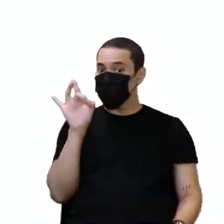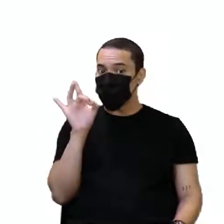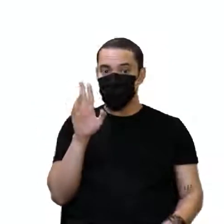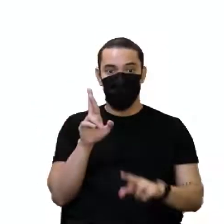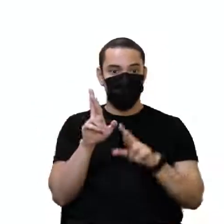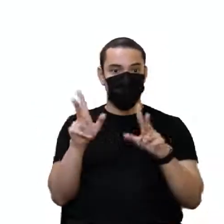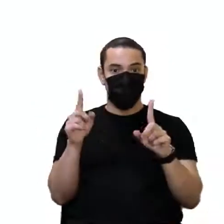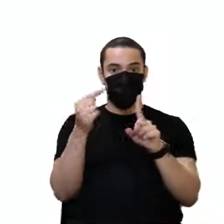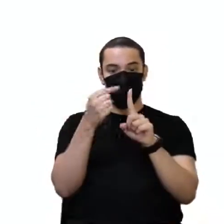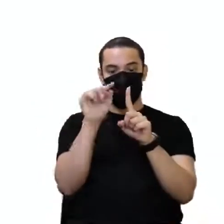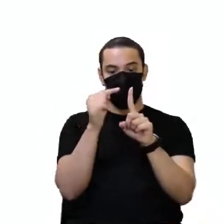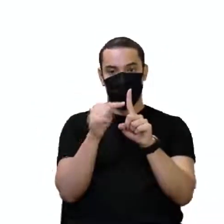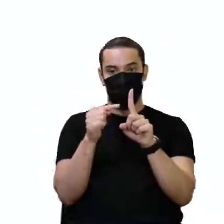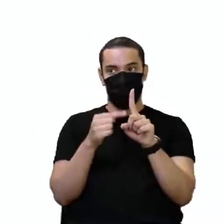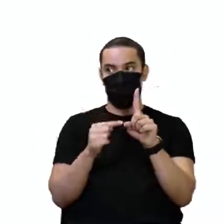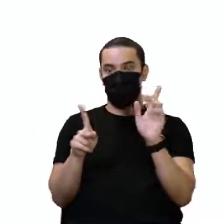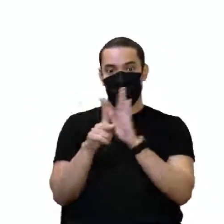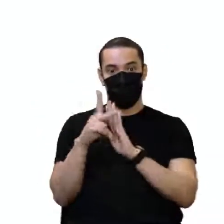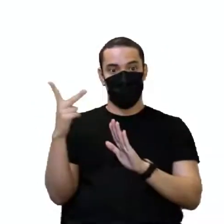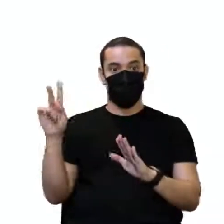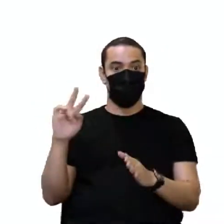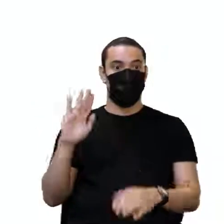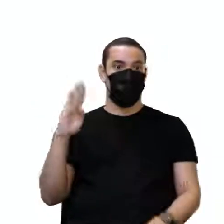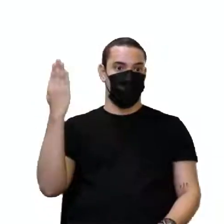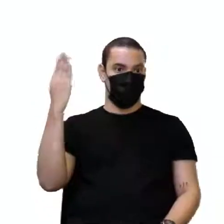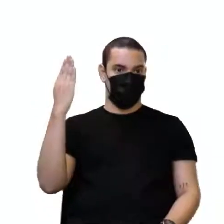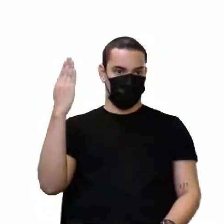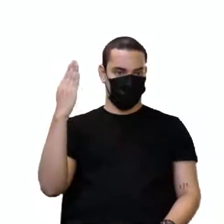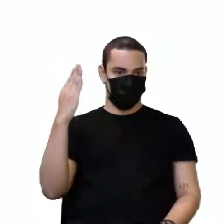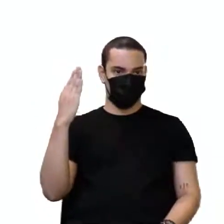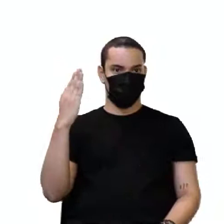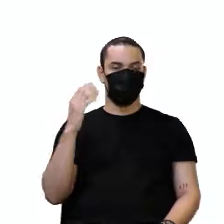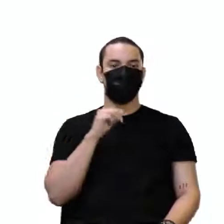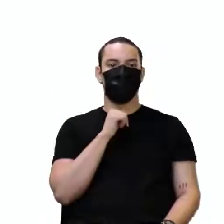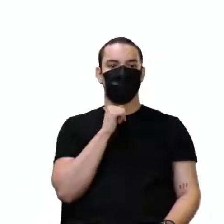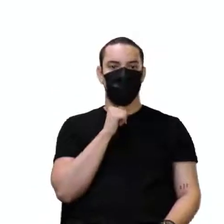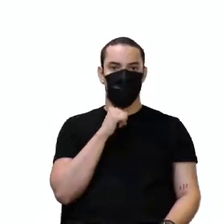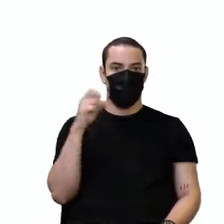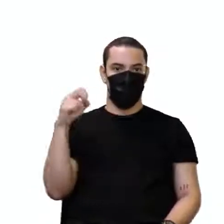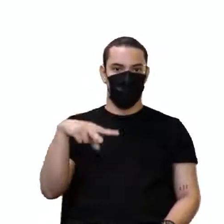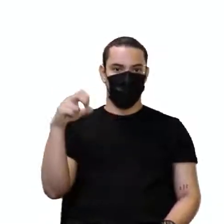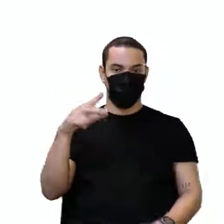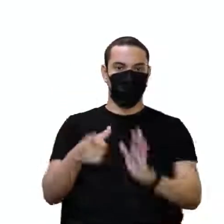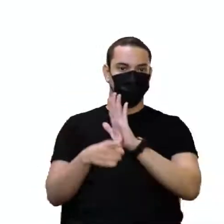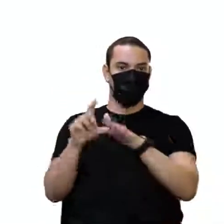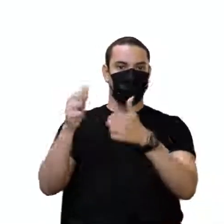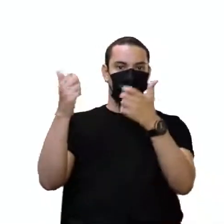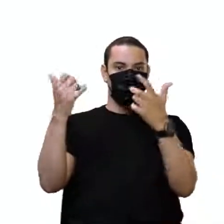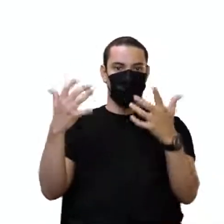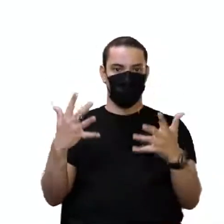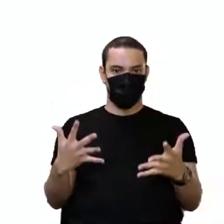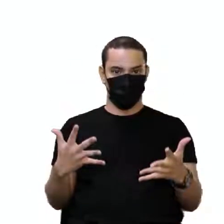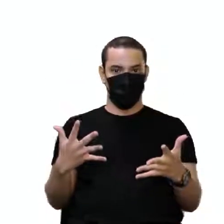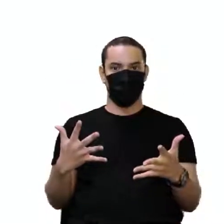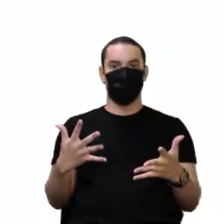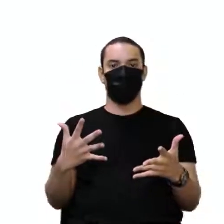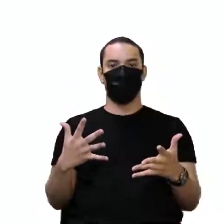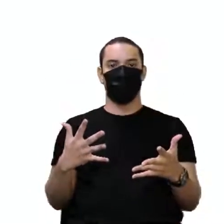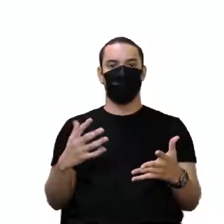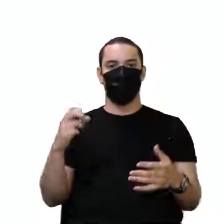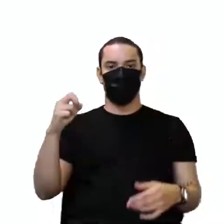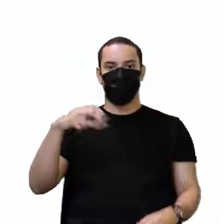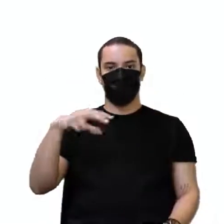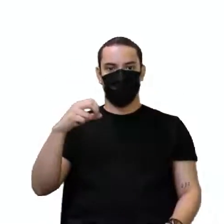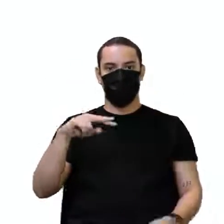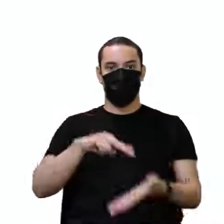Essas listras só estão presentes na vice-rei, que é a falsa. O veneno da vespa, que no caso a gente colocou anterior, possui